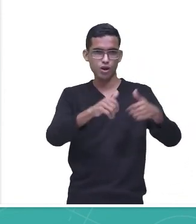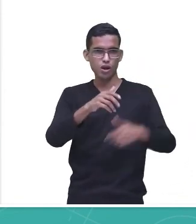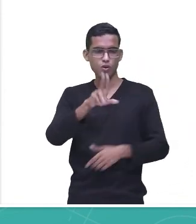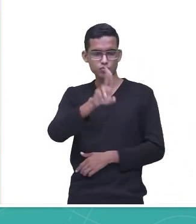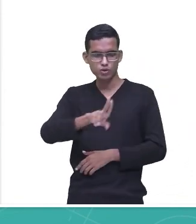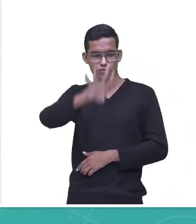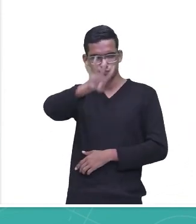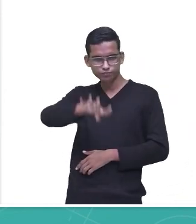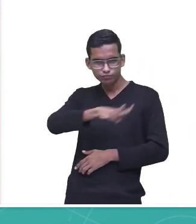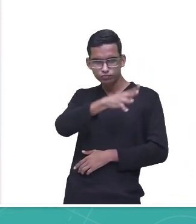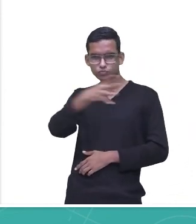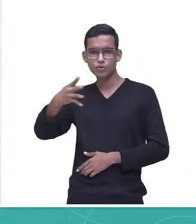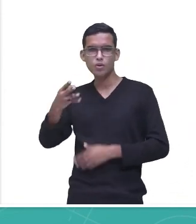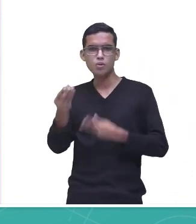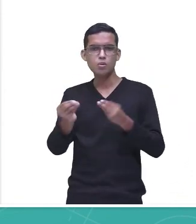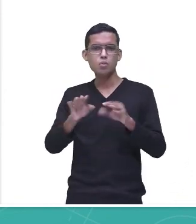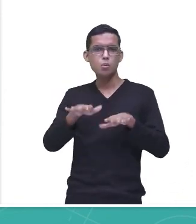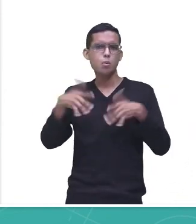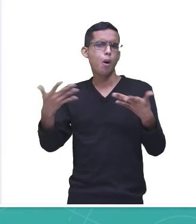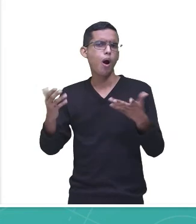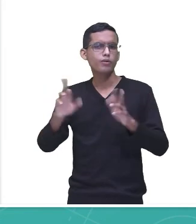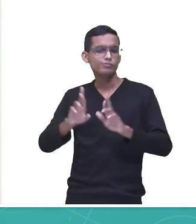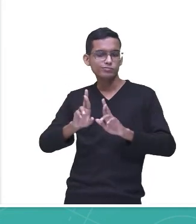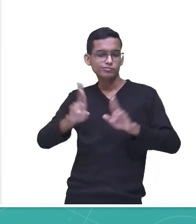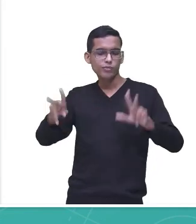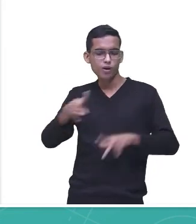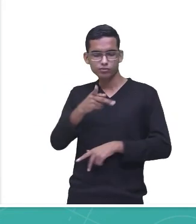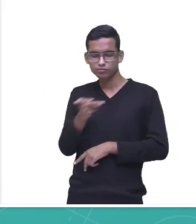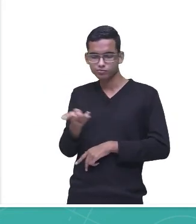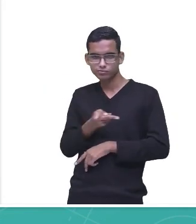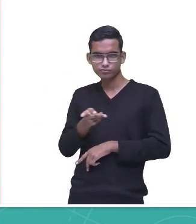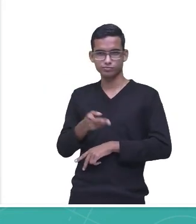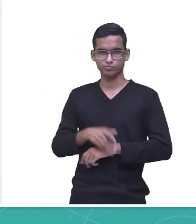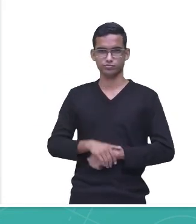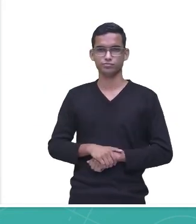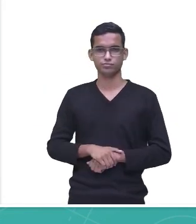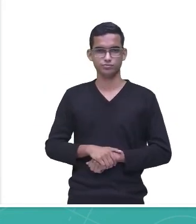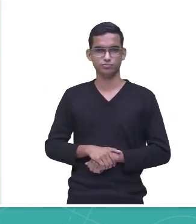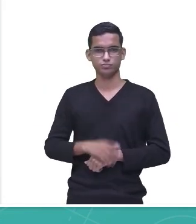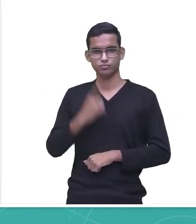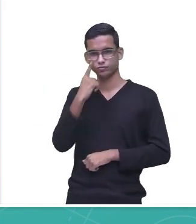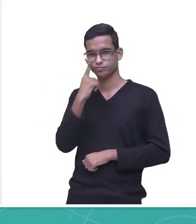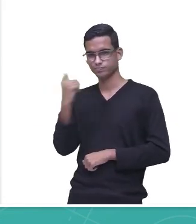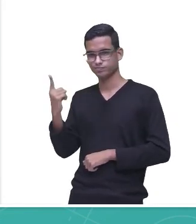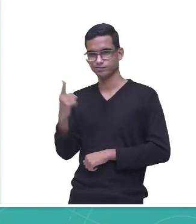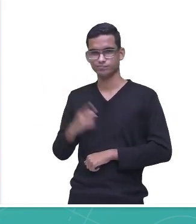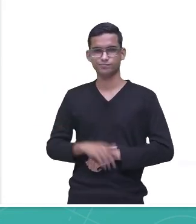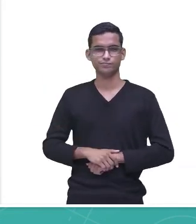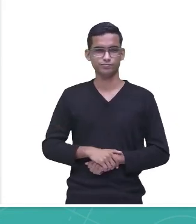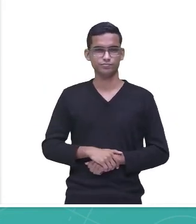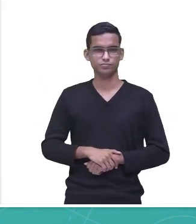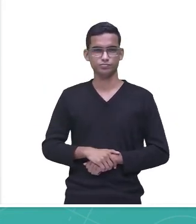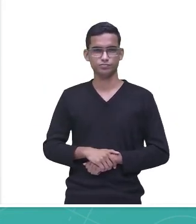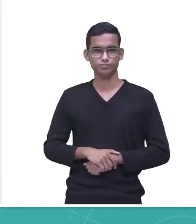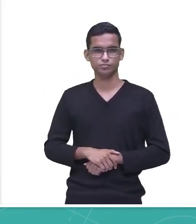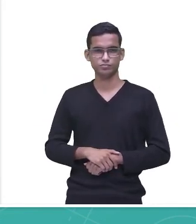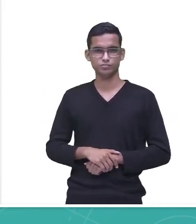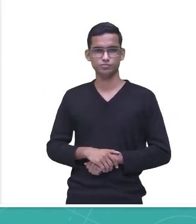qual a diferença do estilo gótico para o estilo românico. Vamos ao nosso gabarito? Então, o que vocês